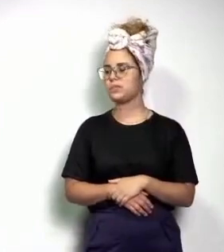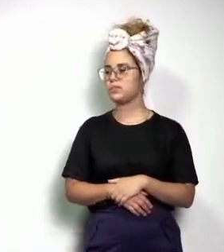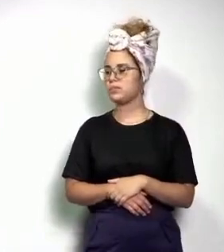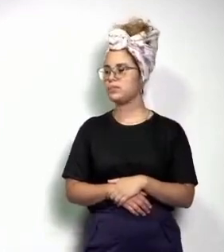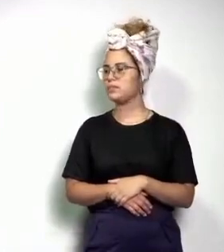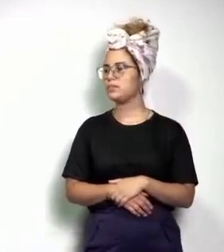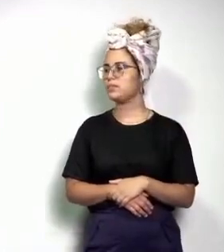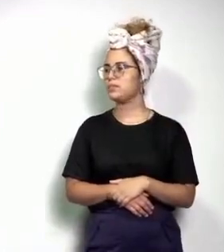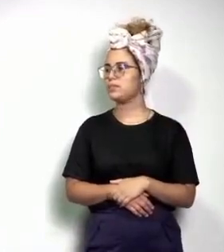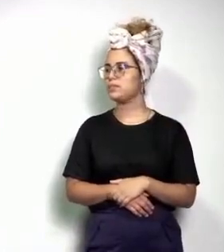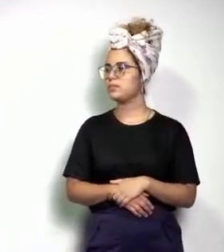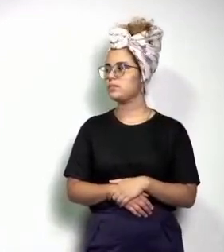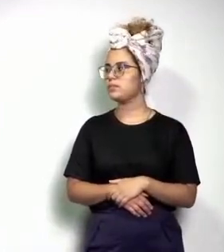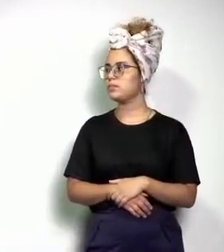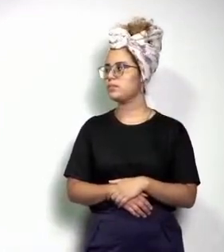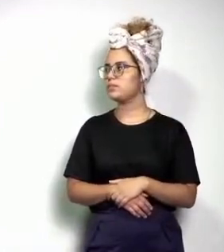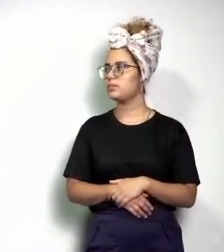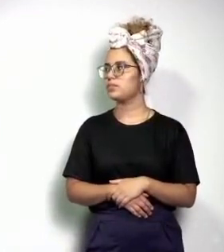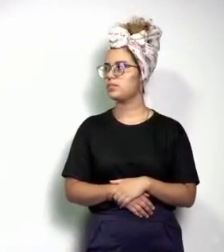Deixa lá.